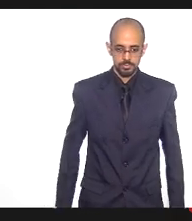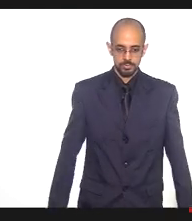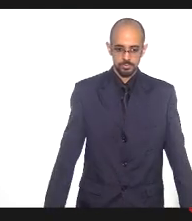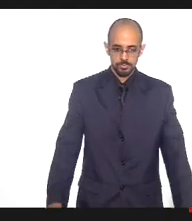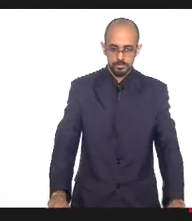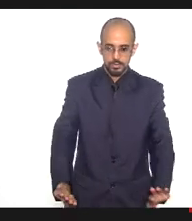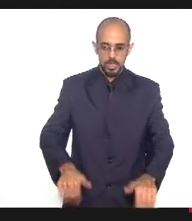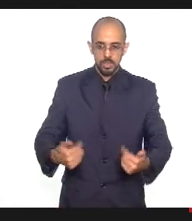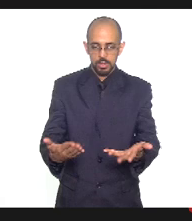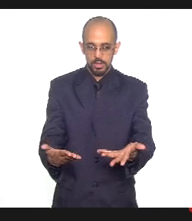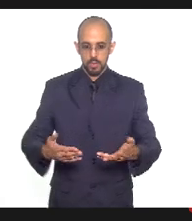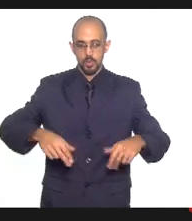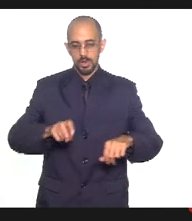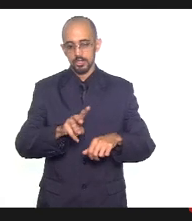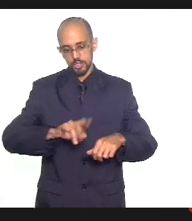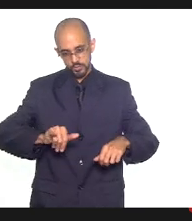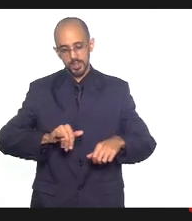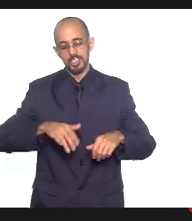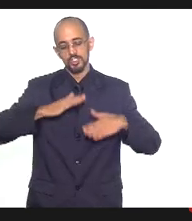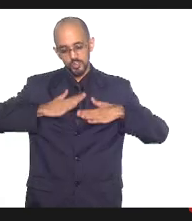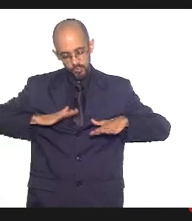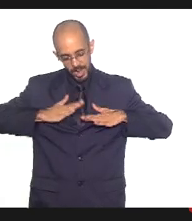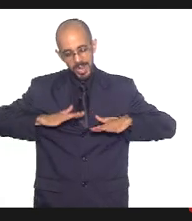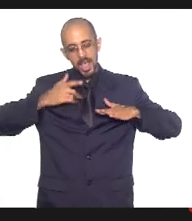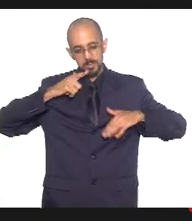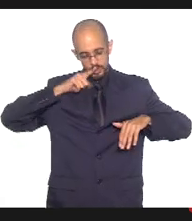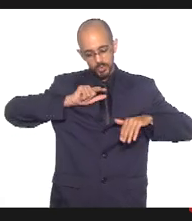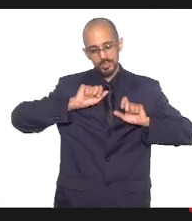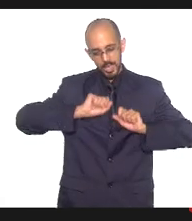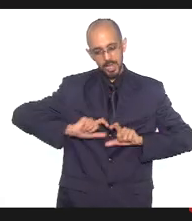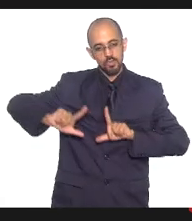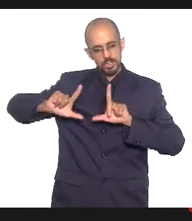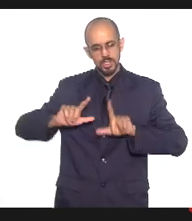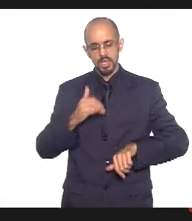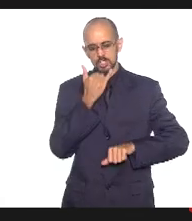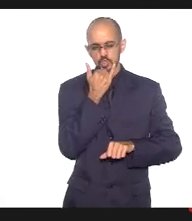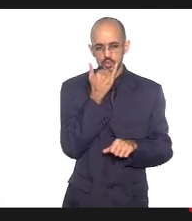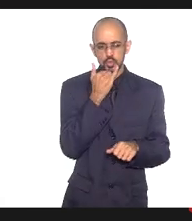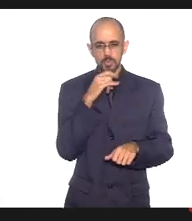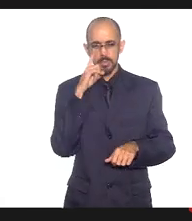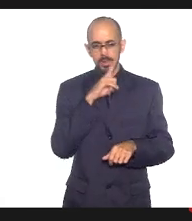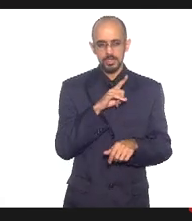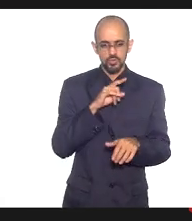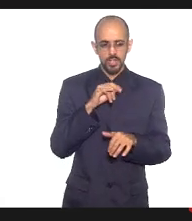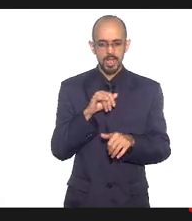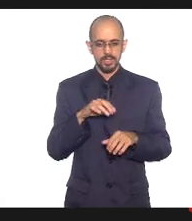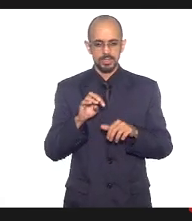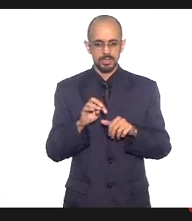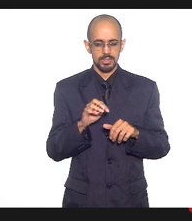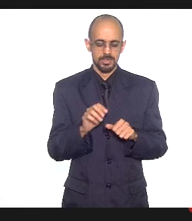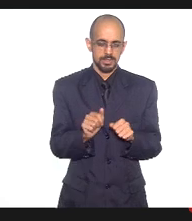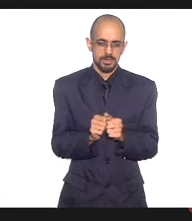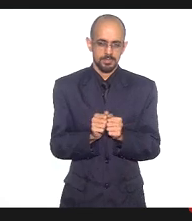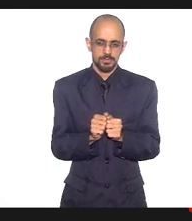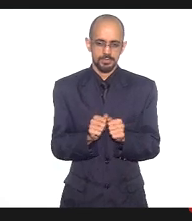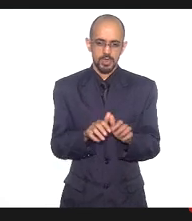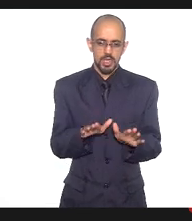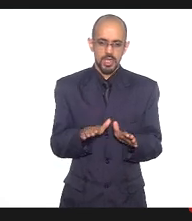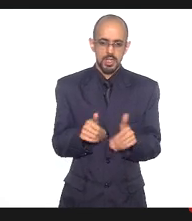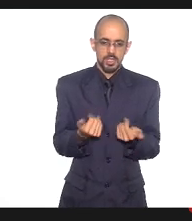Ótimo. A gente vai devagarzinho, mas vamos avançando. Peço desculpas aí por esses detalhes mais operacionais.